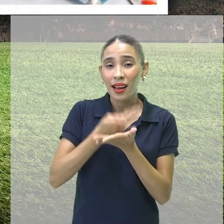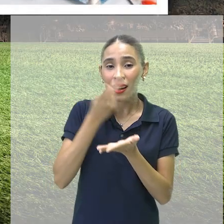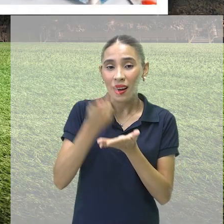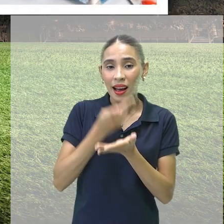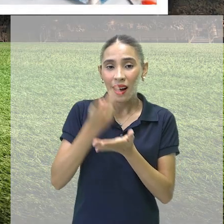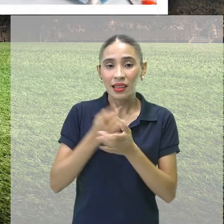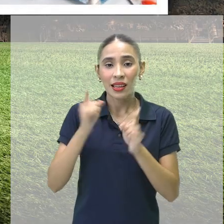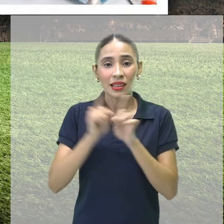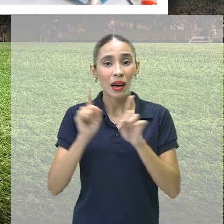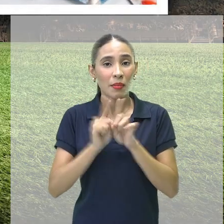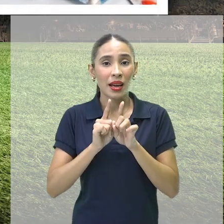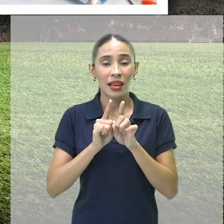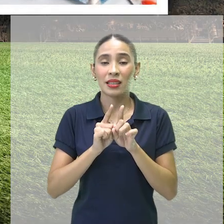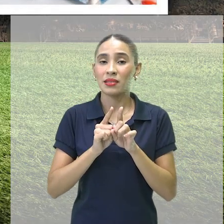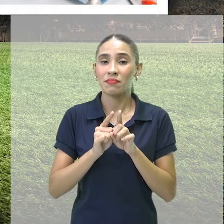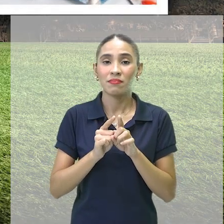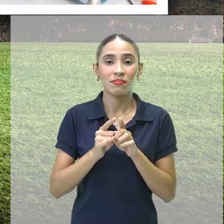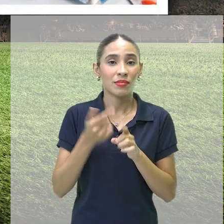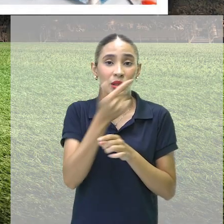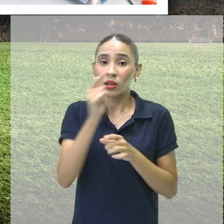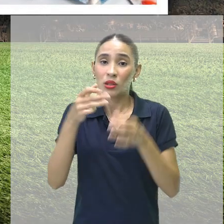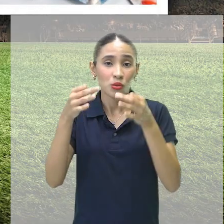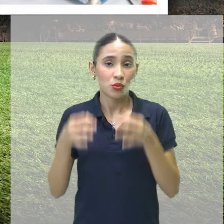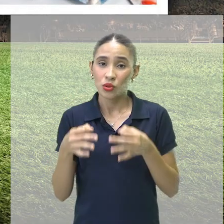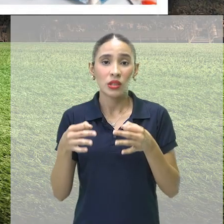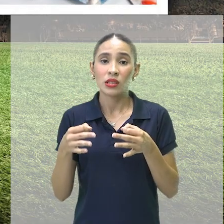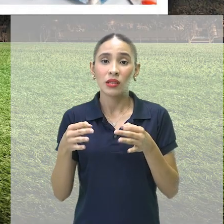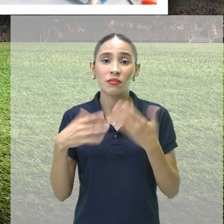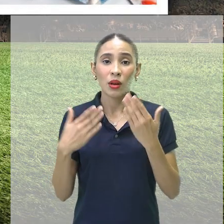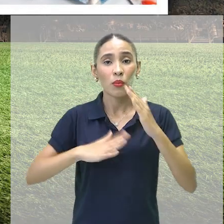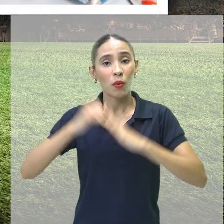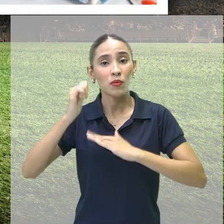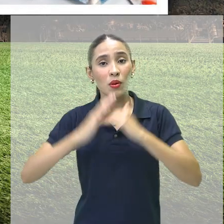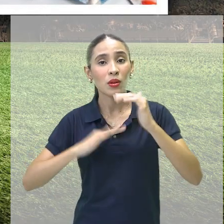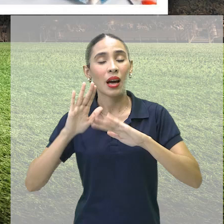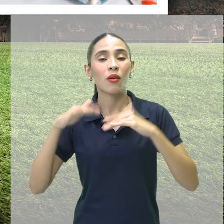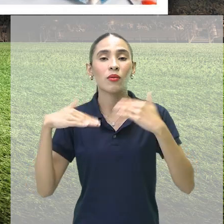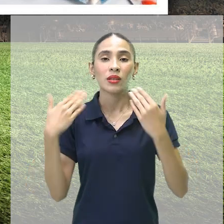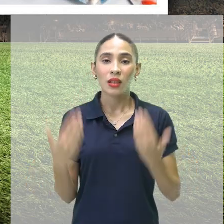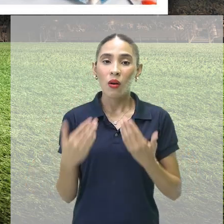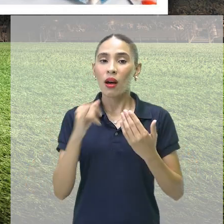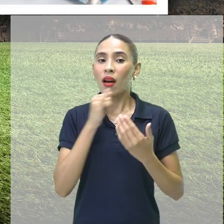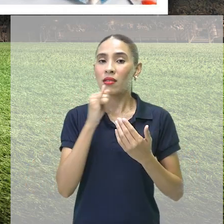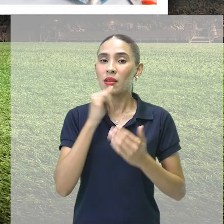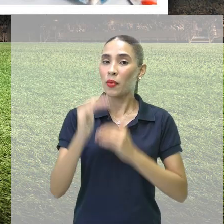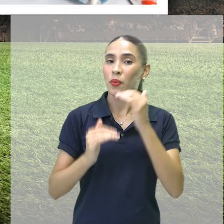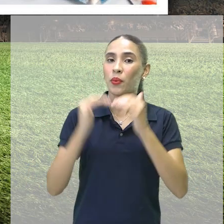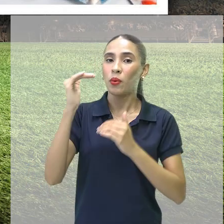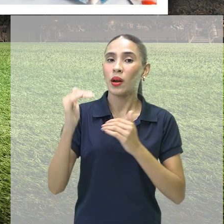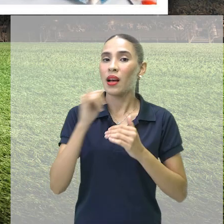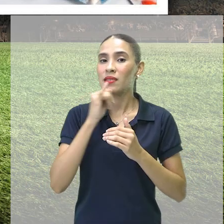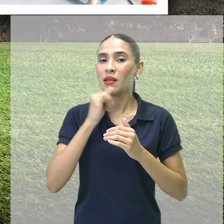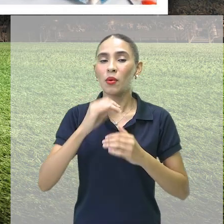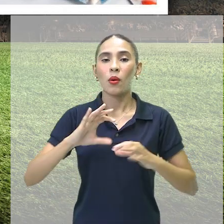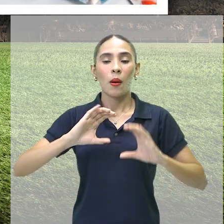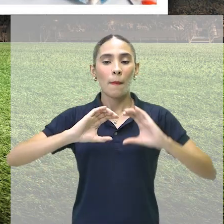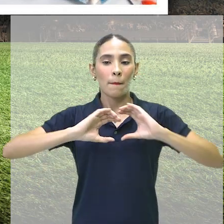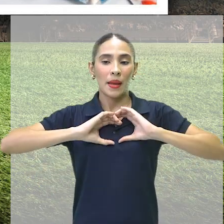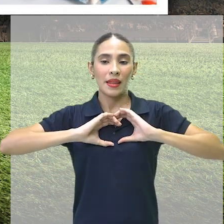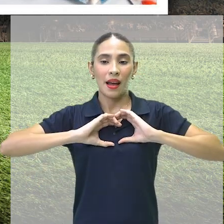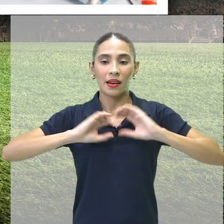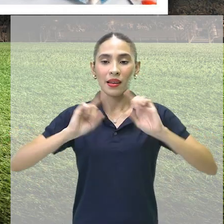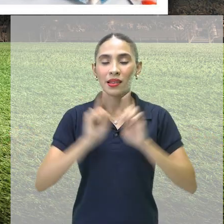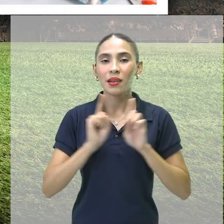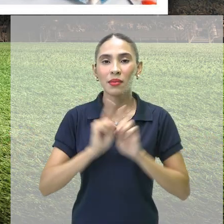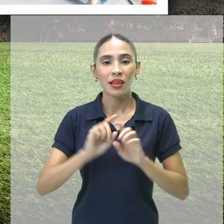maneira desonesta, um atleta. Né? E aí ele passa a se sobressair, a ganhar medalhas e a